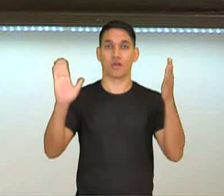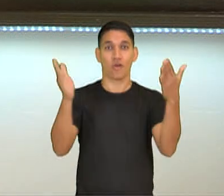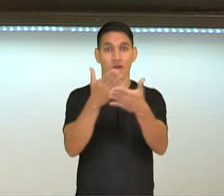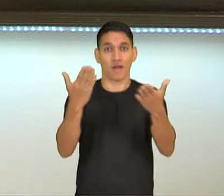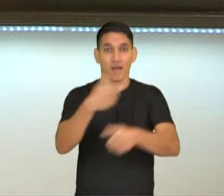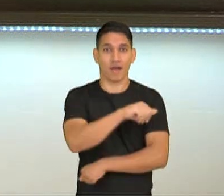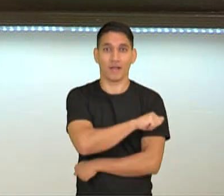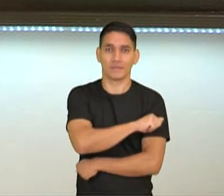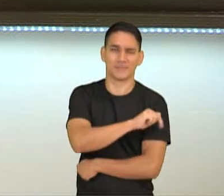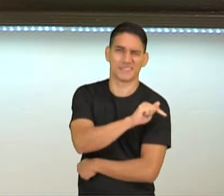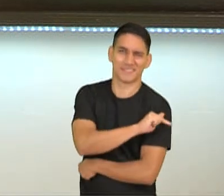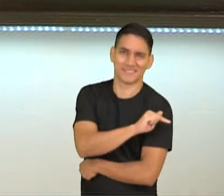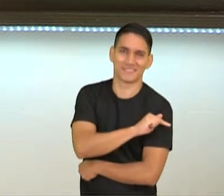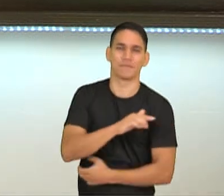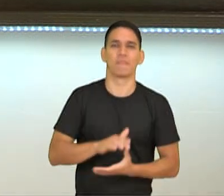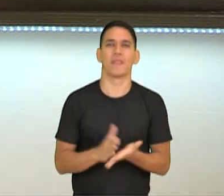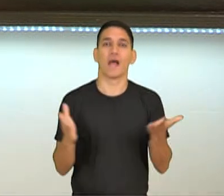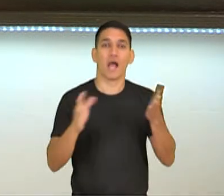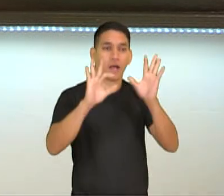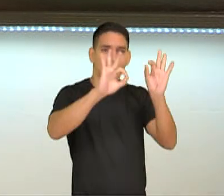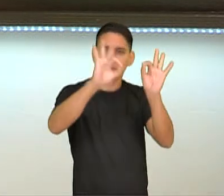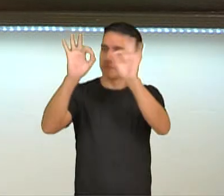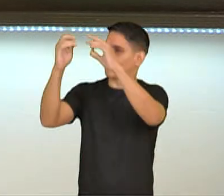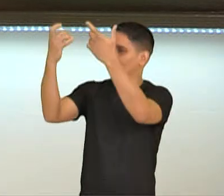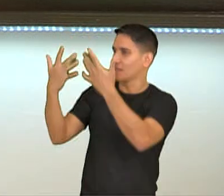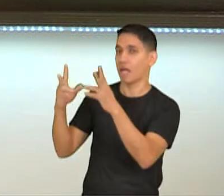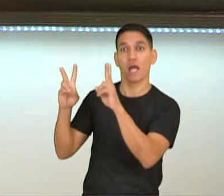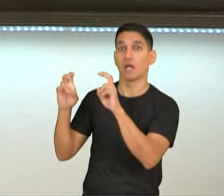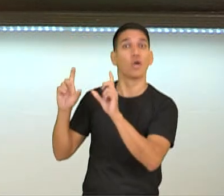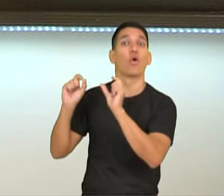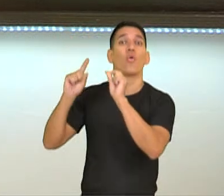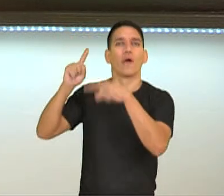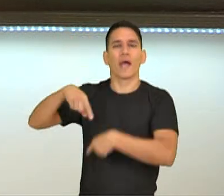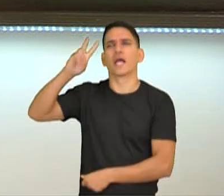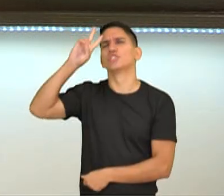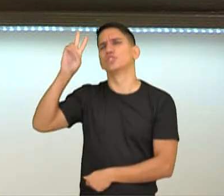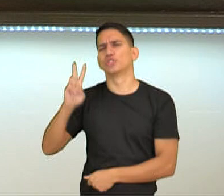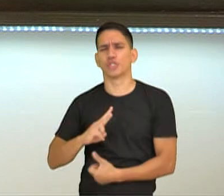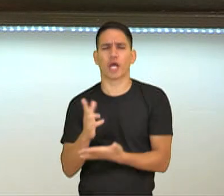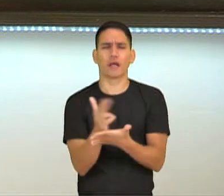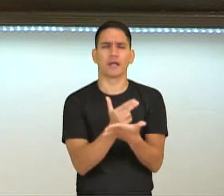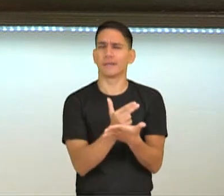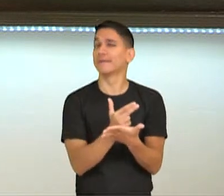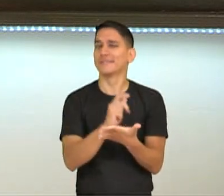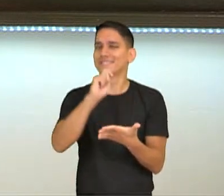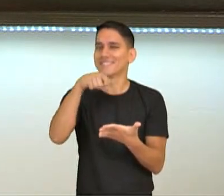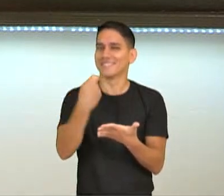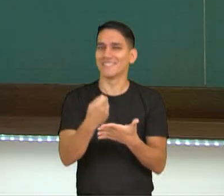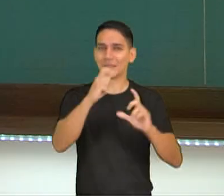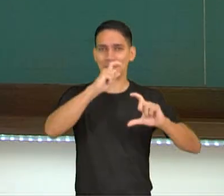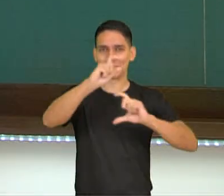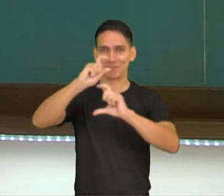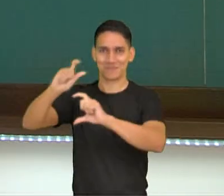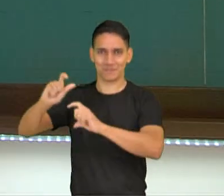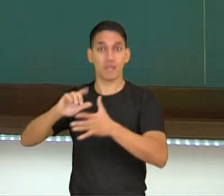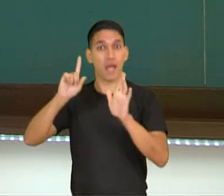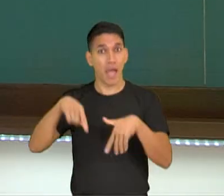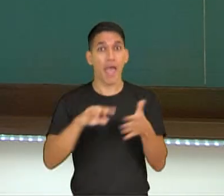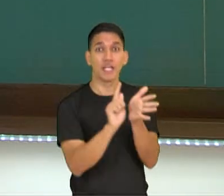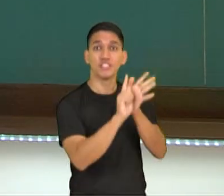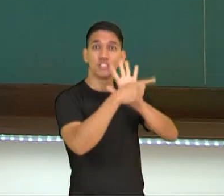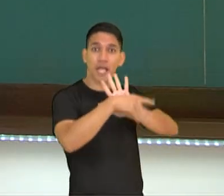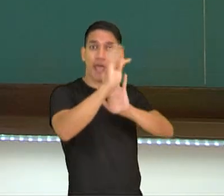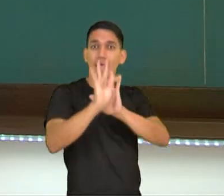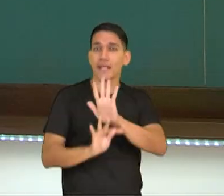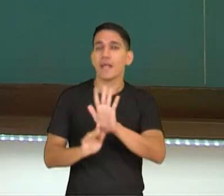Olá, estudantes do 7º ano. Nesse vídeo vamos falar um pouco sobre histórias em quadrinhos. Histórias em quadrinhos é um gênero textual